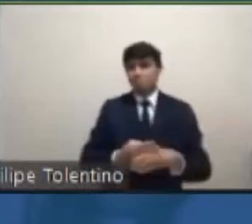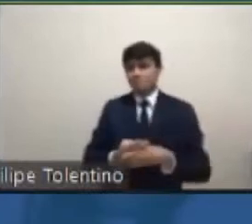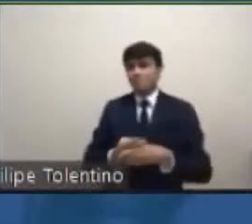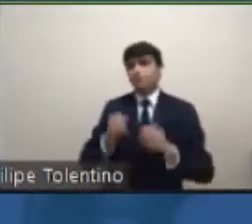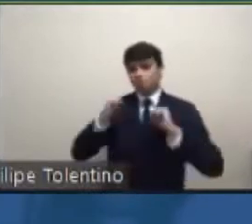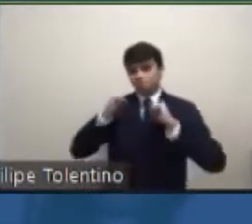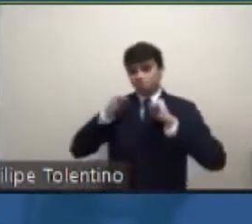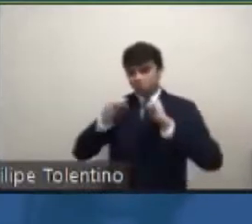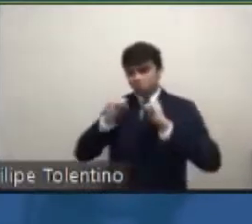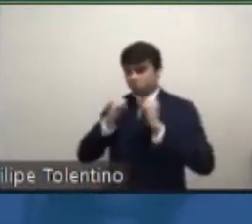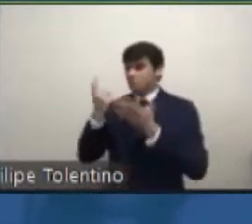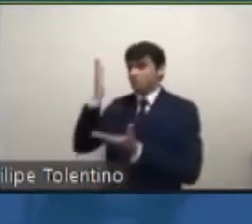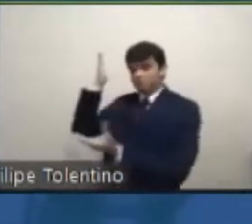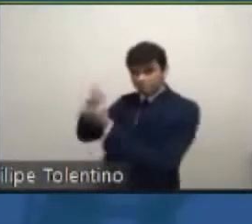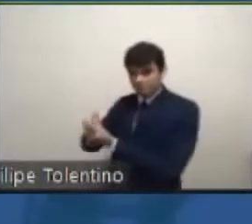protege juridicamente o médico.